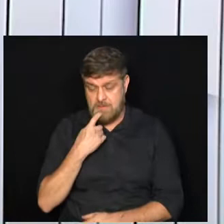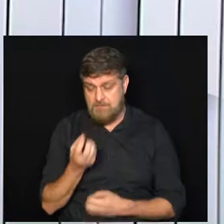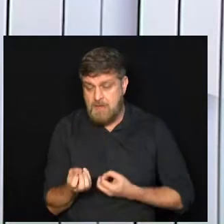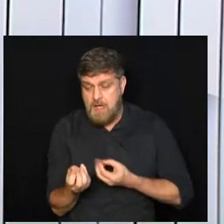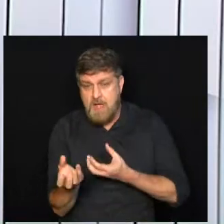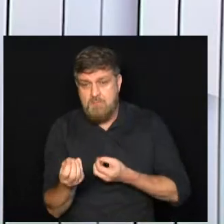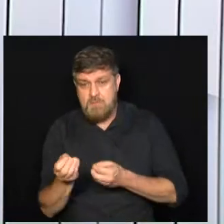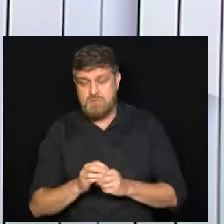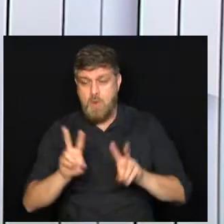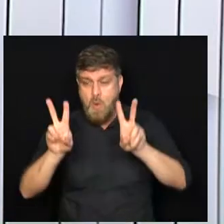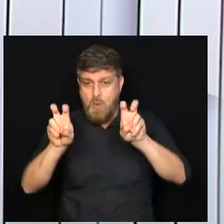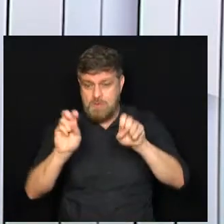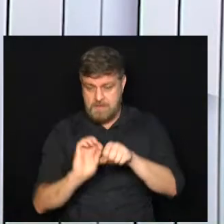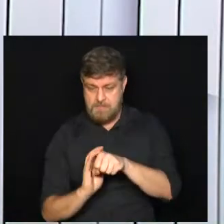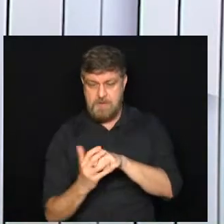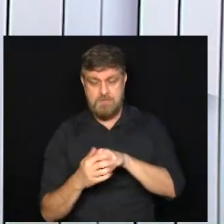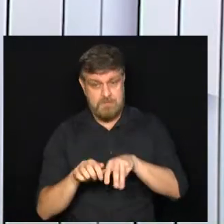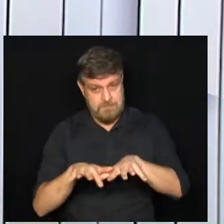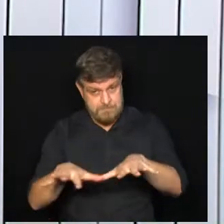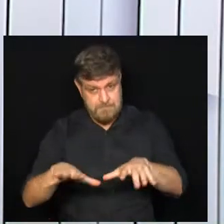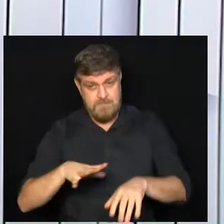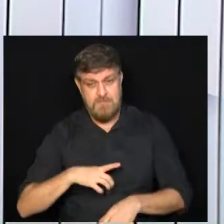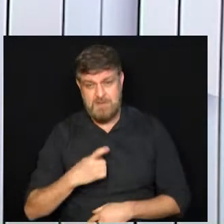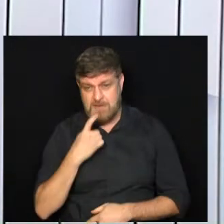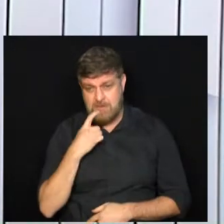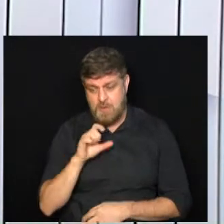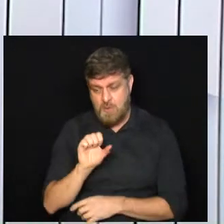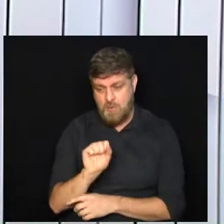relação à Covid-19. A cidade tem